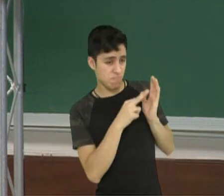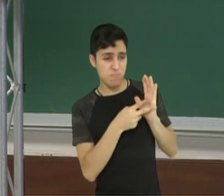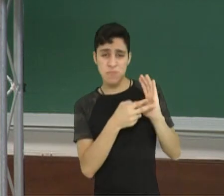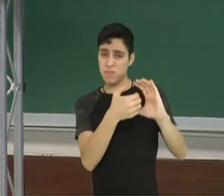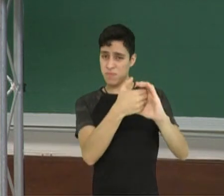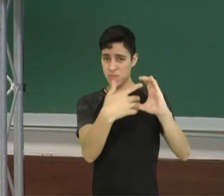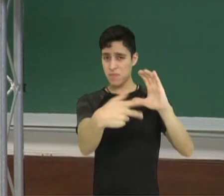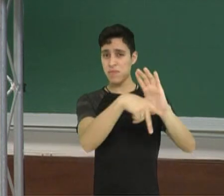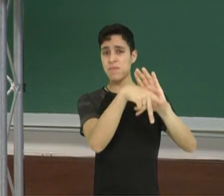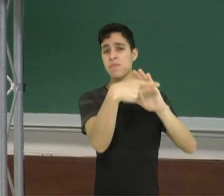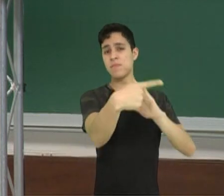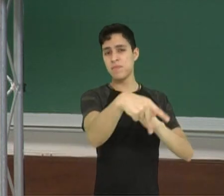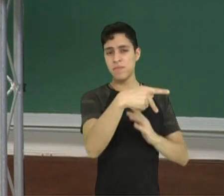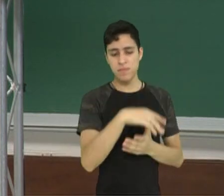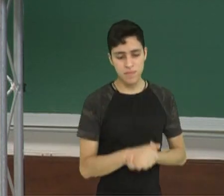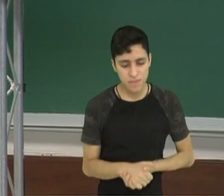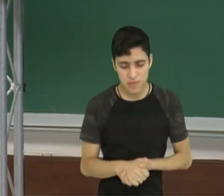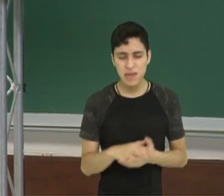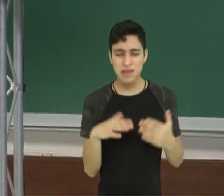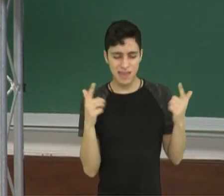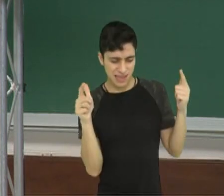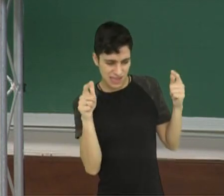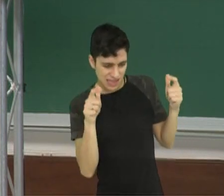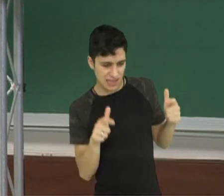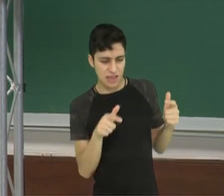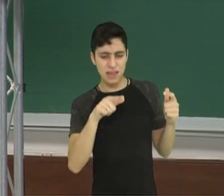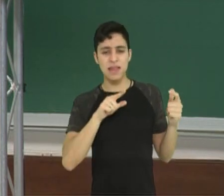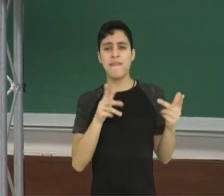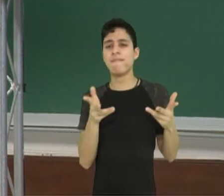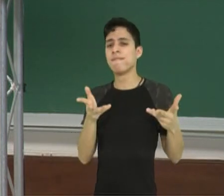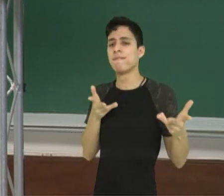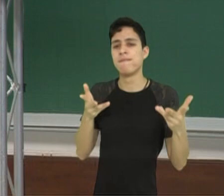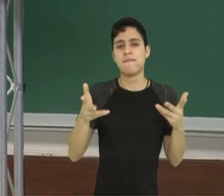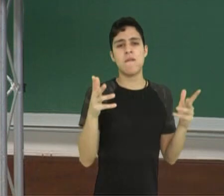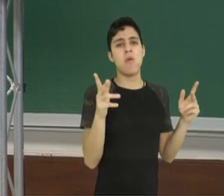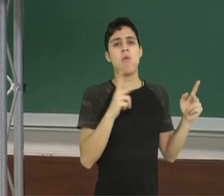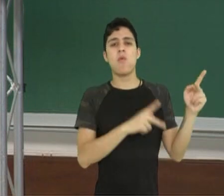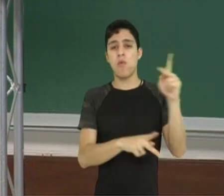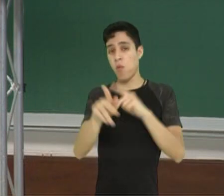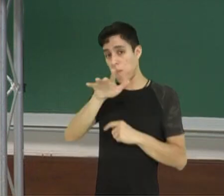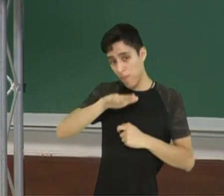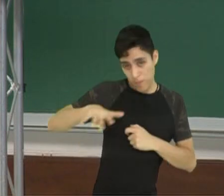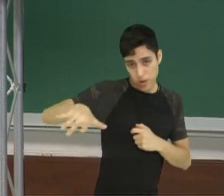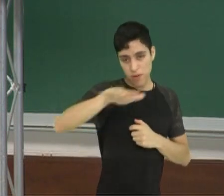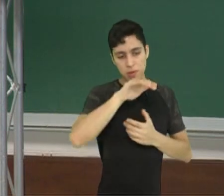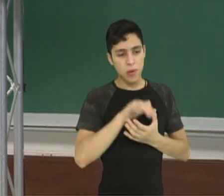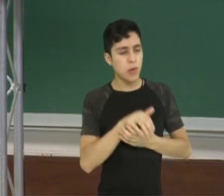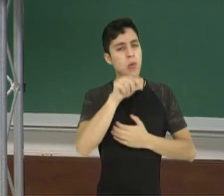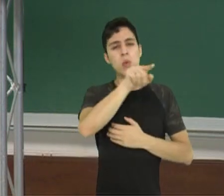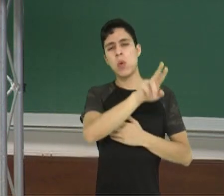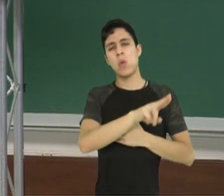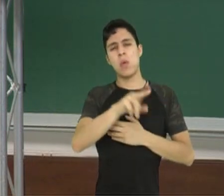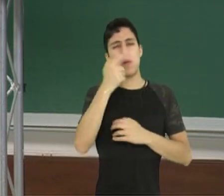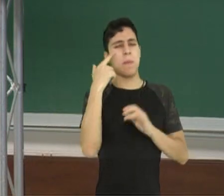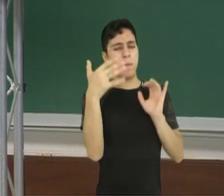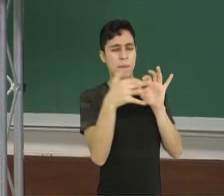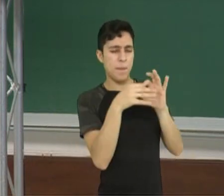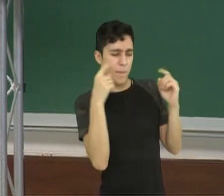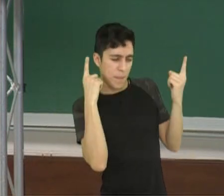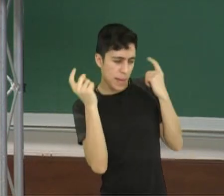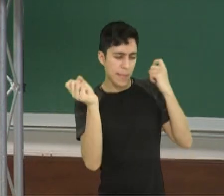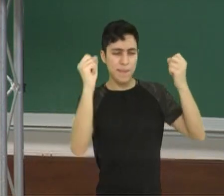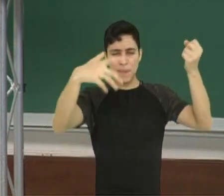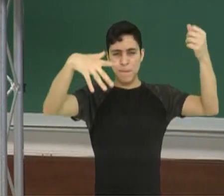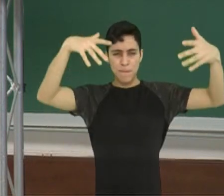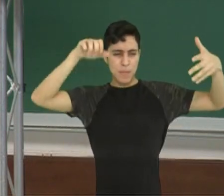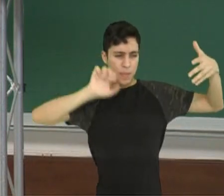Então, geralmente as instalações elas têm essa interação com o público e utilizam também muito de multimídia, sons,